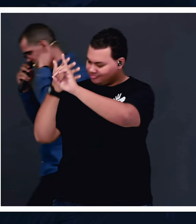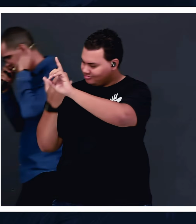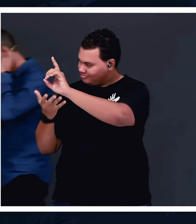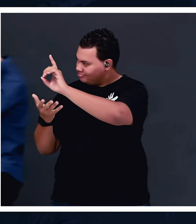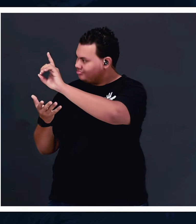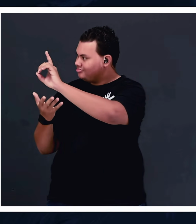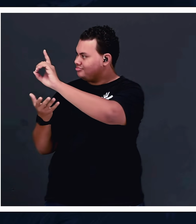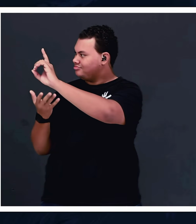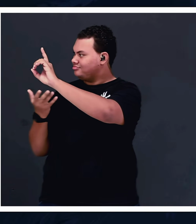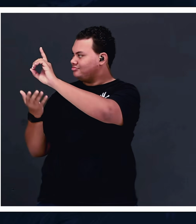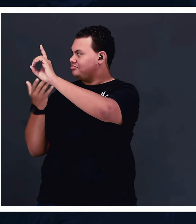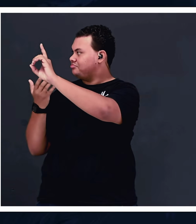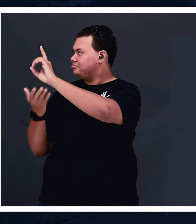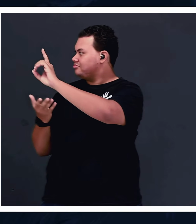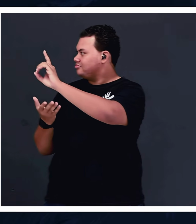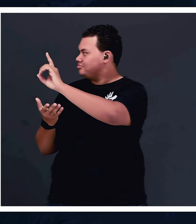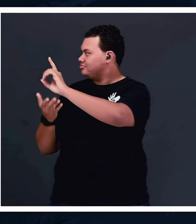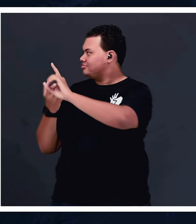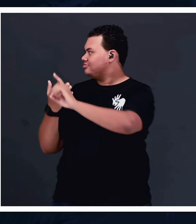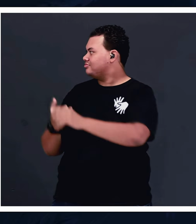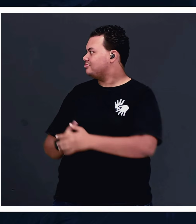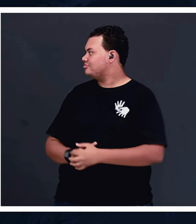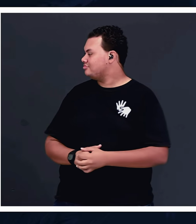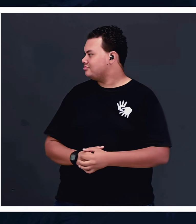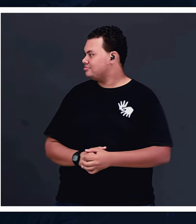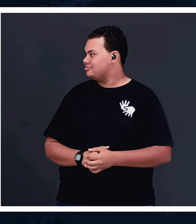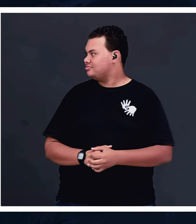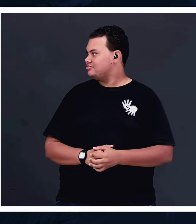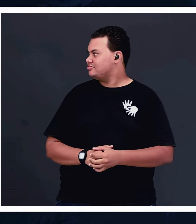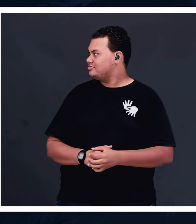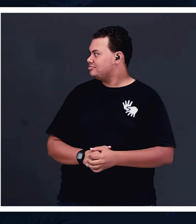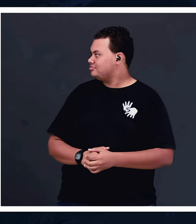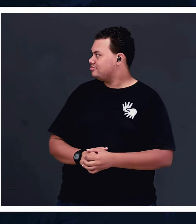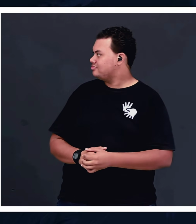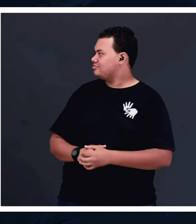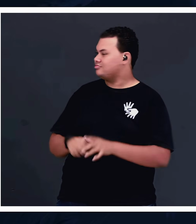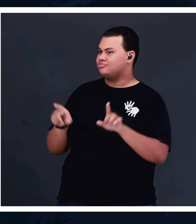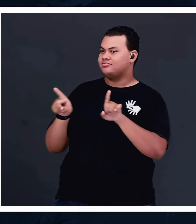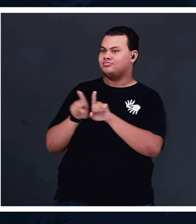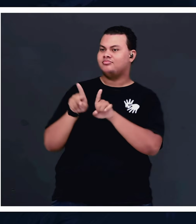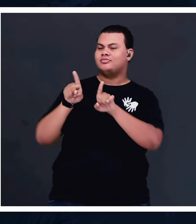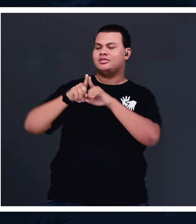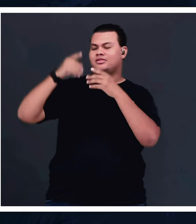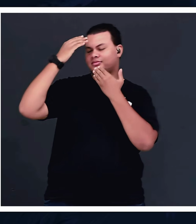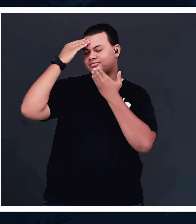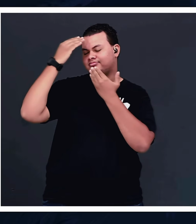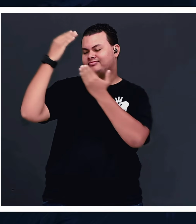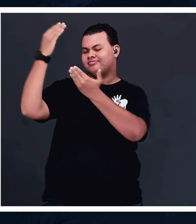engrandecer e